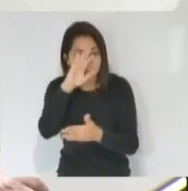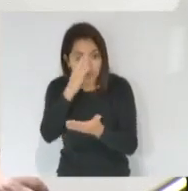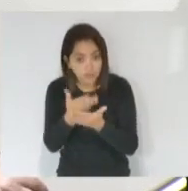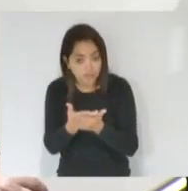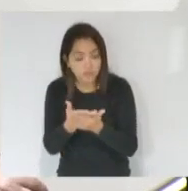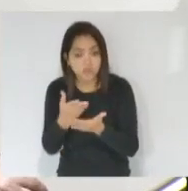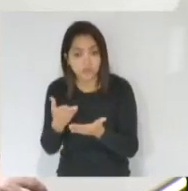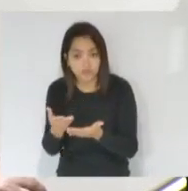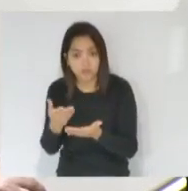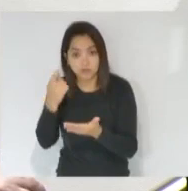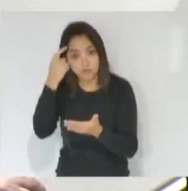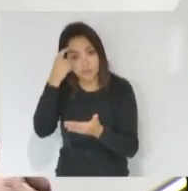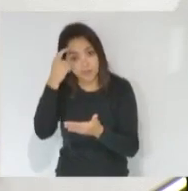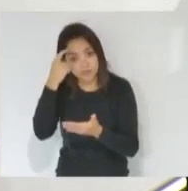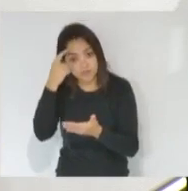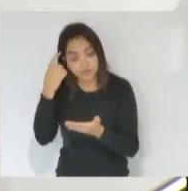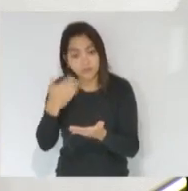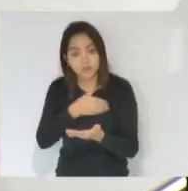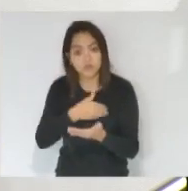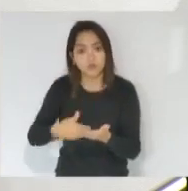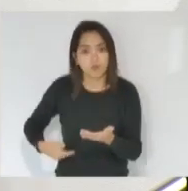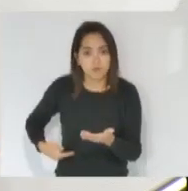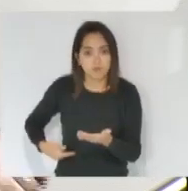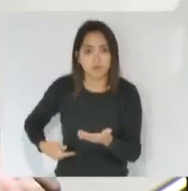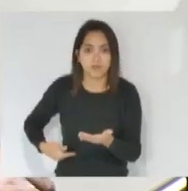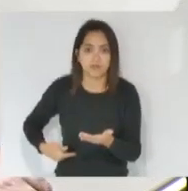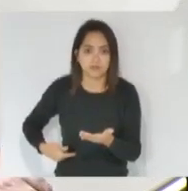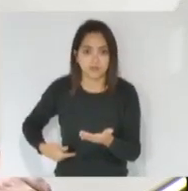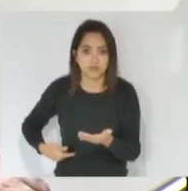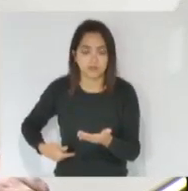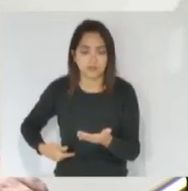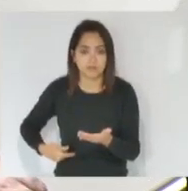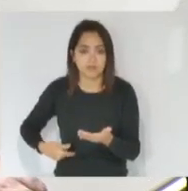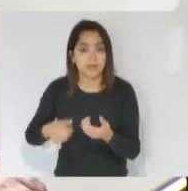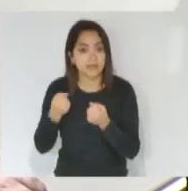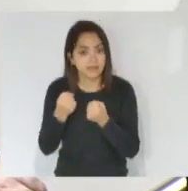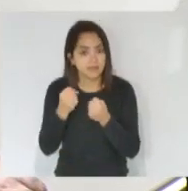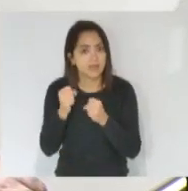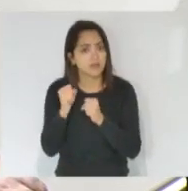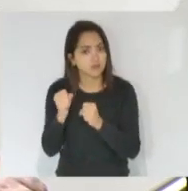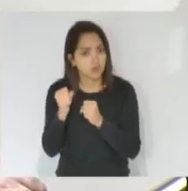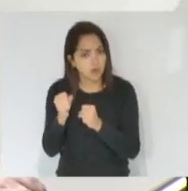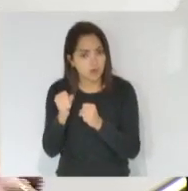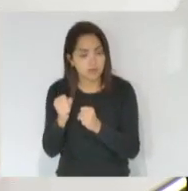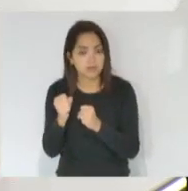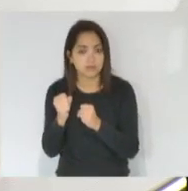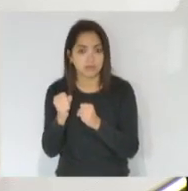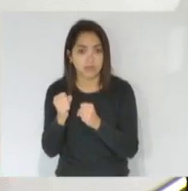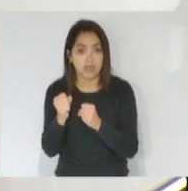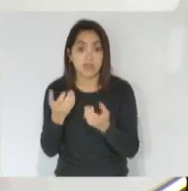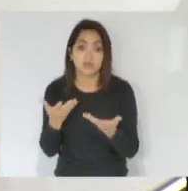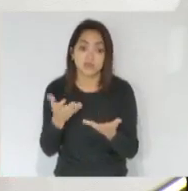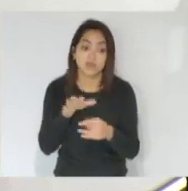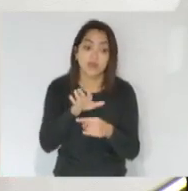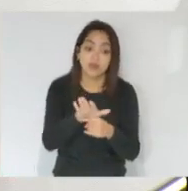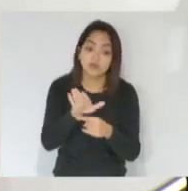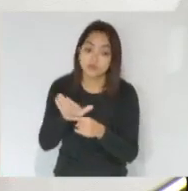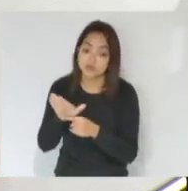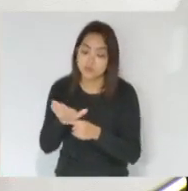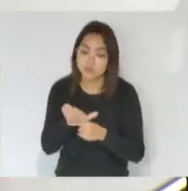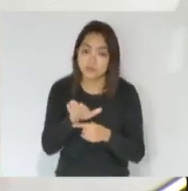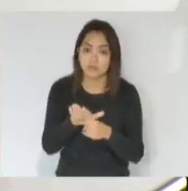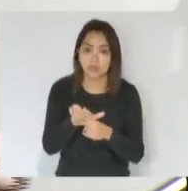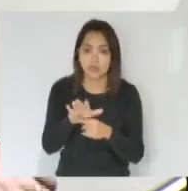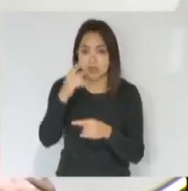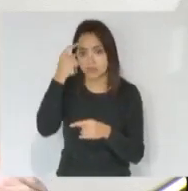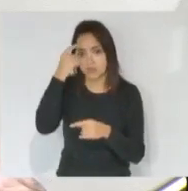senso do governo, que, acima de tudo, torce por Santa Catarina. E nós queremos é ajudar Santa Catarina. E eu penso